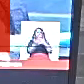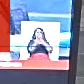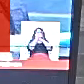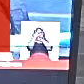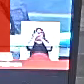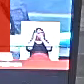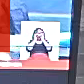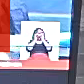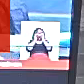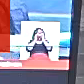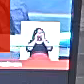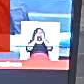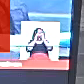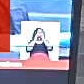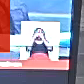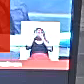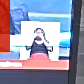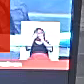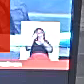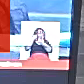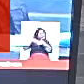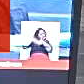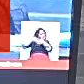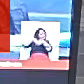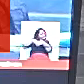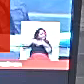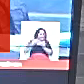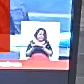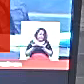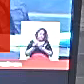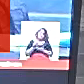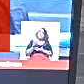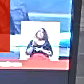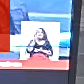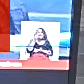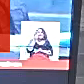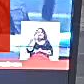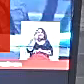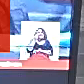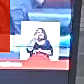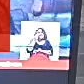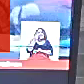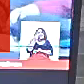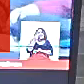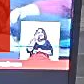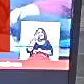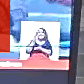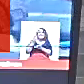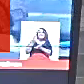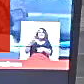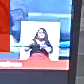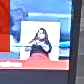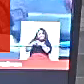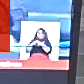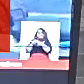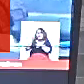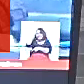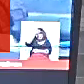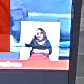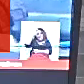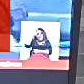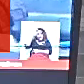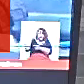gente raciocinar. Nós temos que talvez fazer aliar com as prefeituras. As prefeituras já têm os